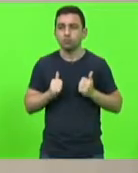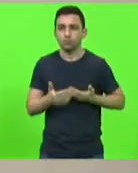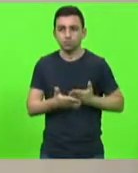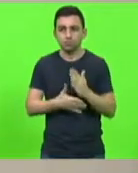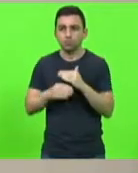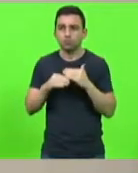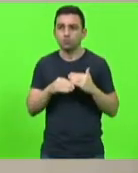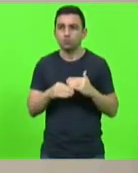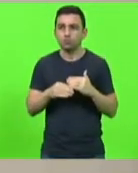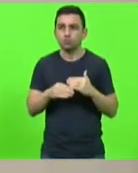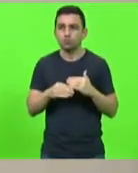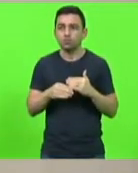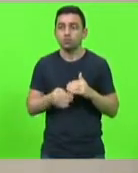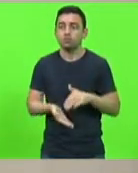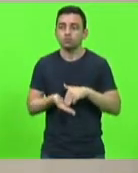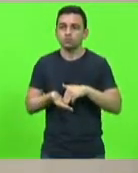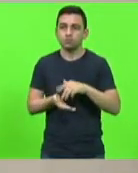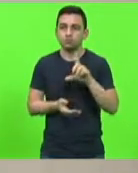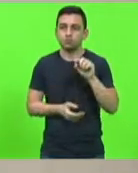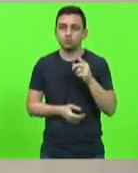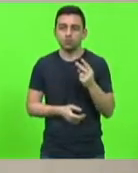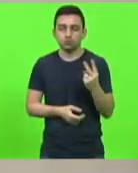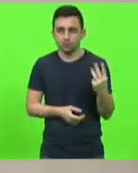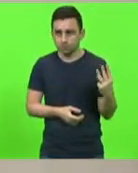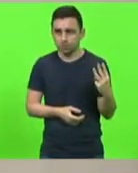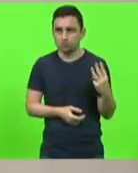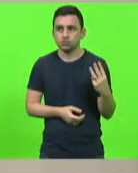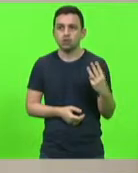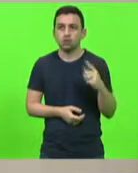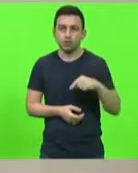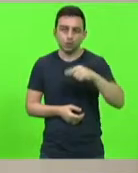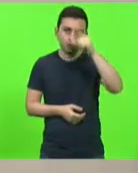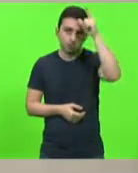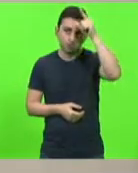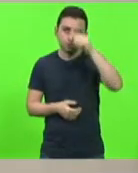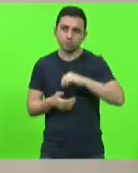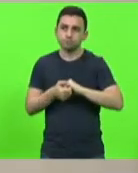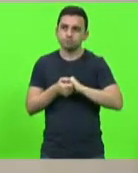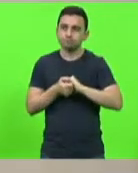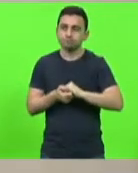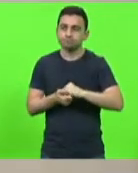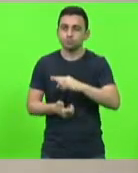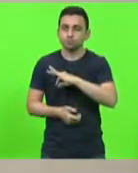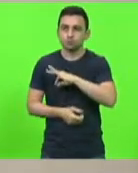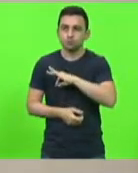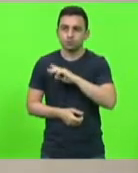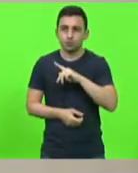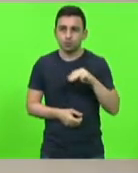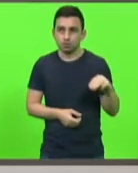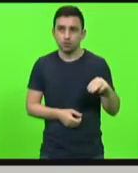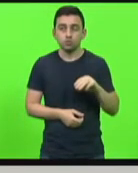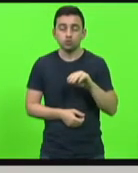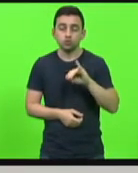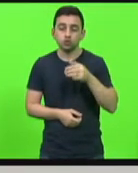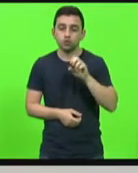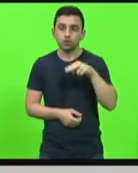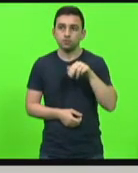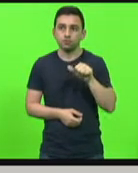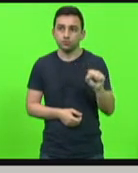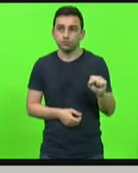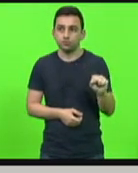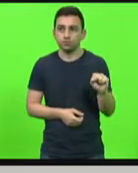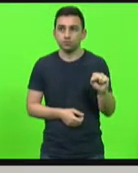por unanimidade, moção 1023, autor deputado Sargento Lima, cumprimentando o policial militar soldado Jonas